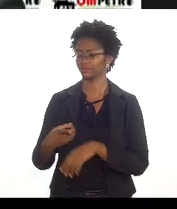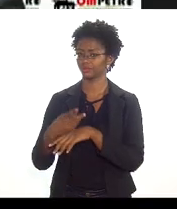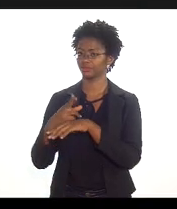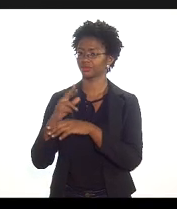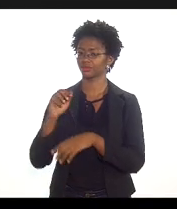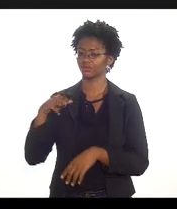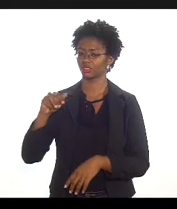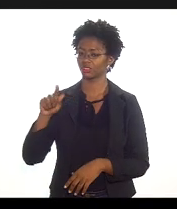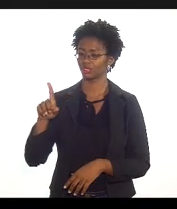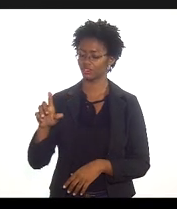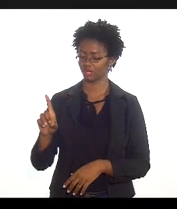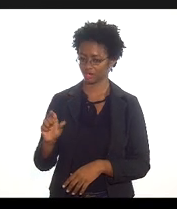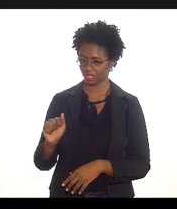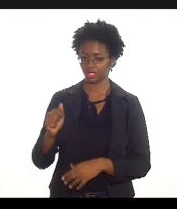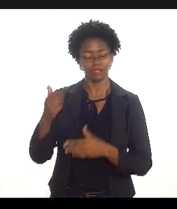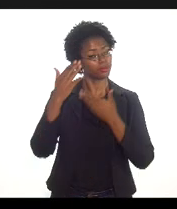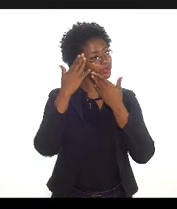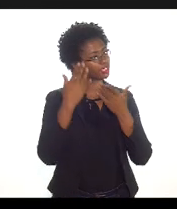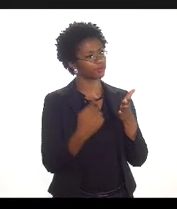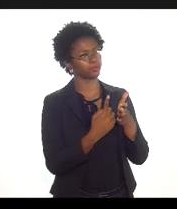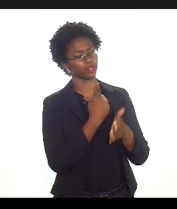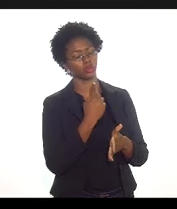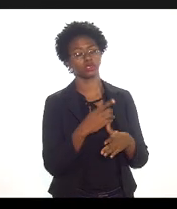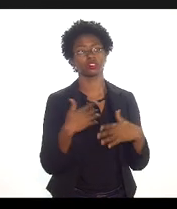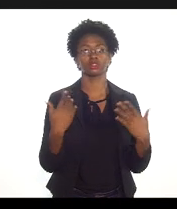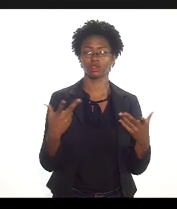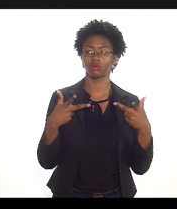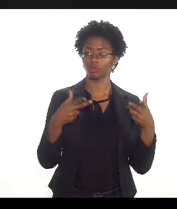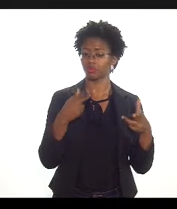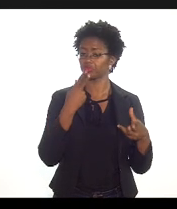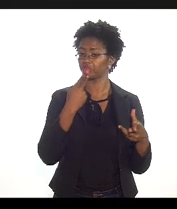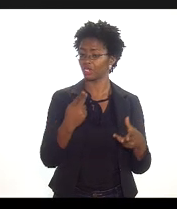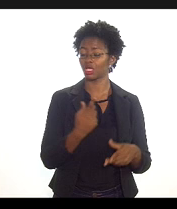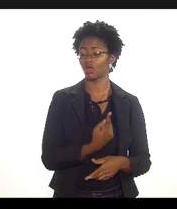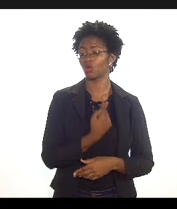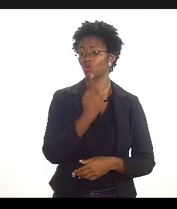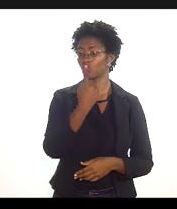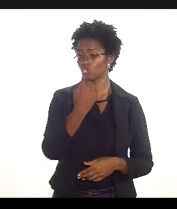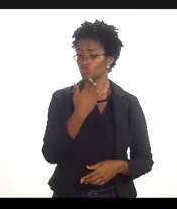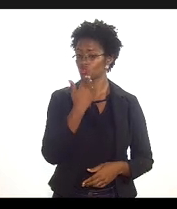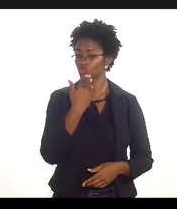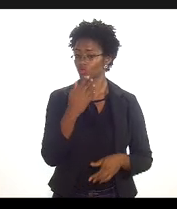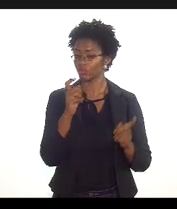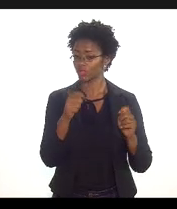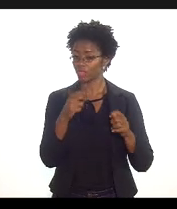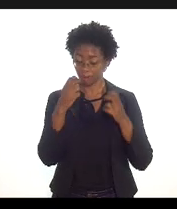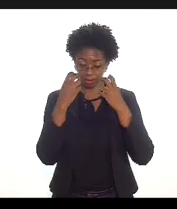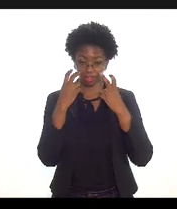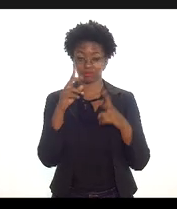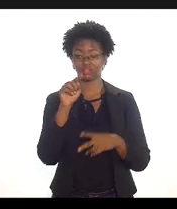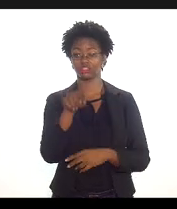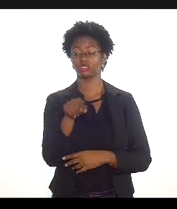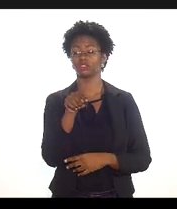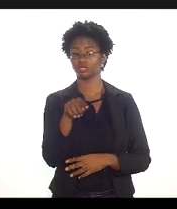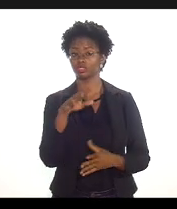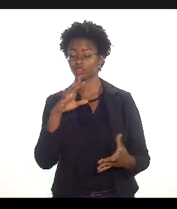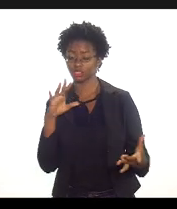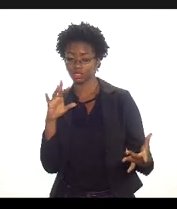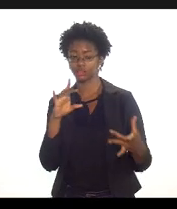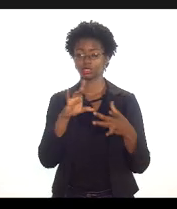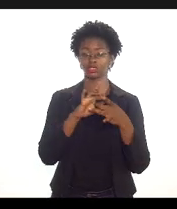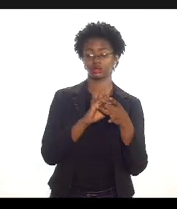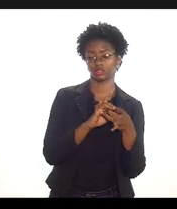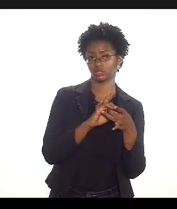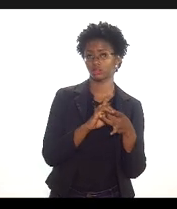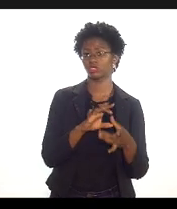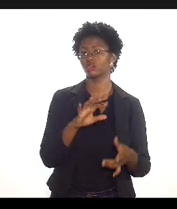Obrigada pela pergunta, Marcelo. É como eu falei, né? A única forma de ver isso é relacionar o